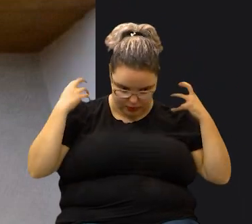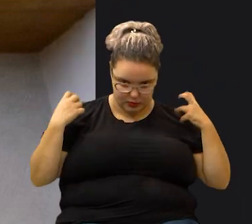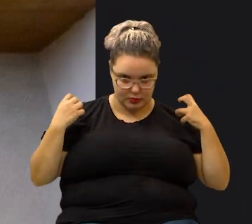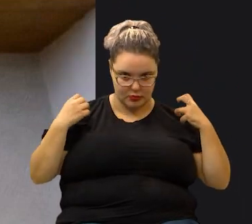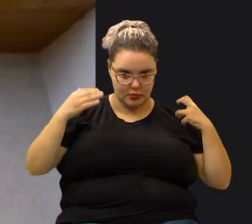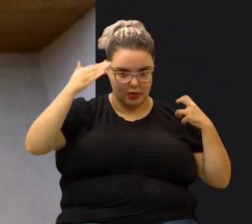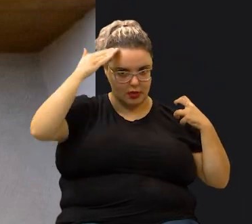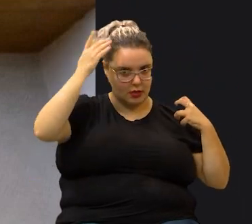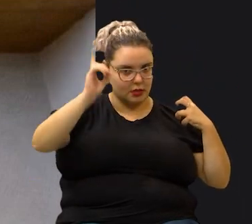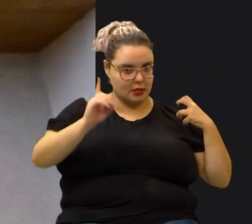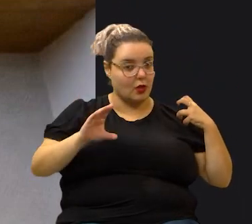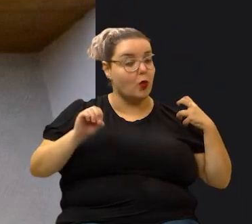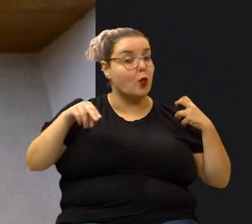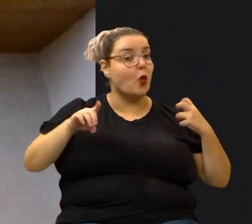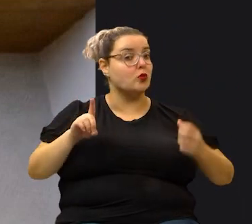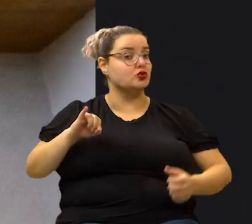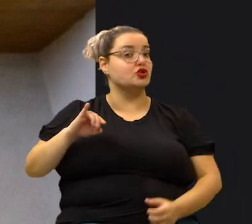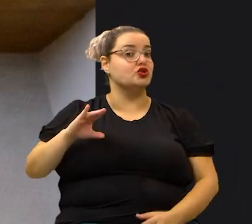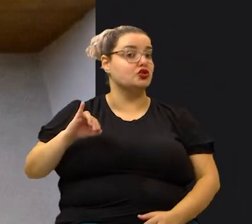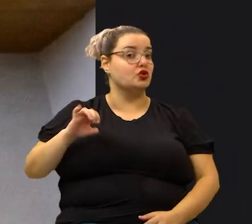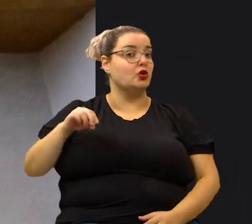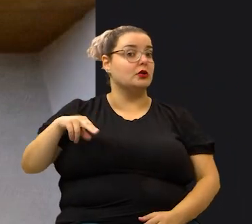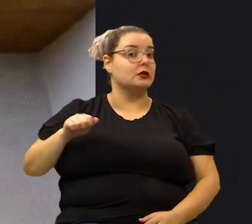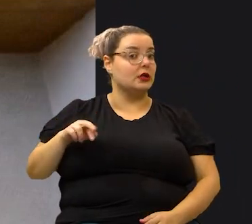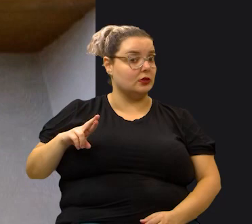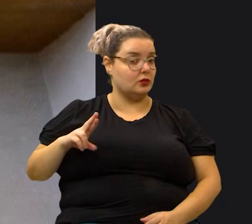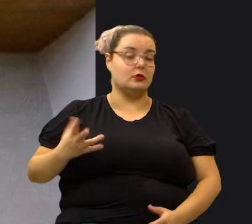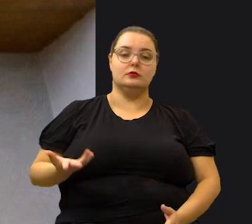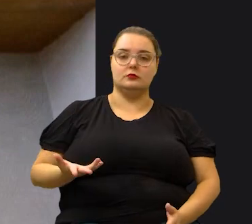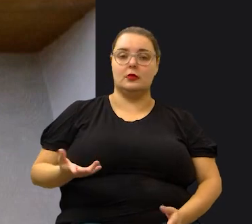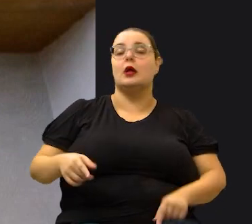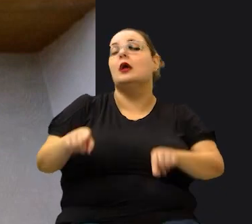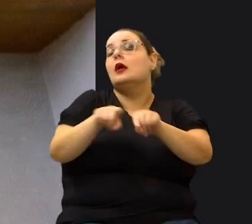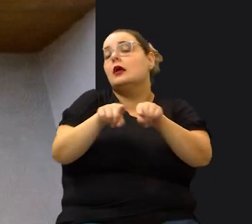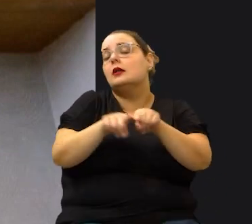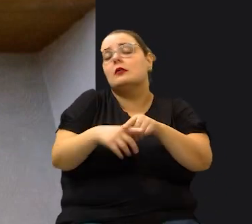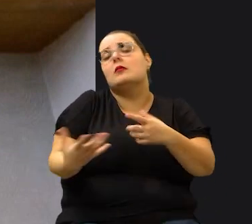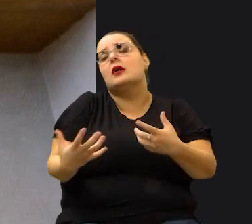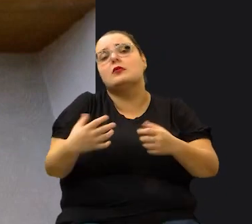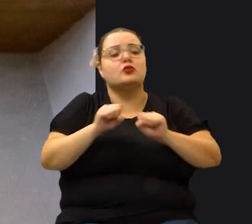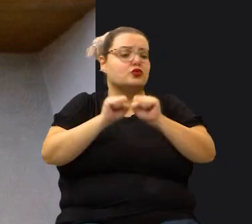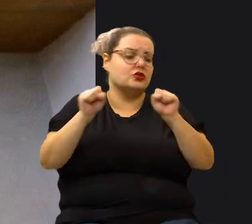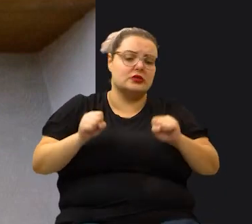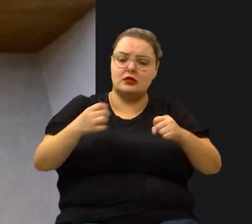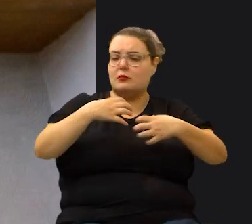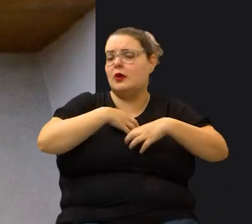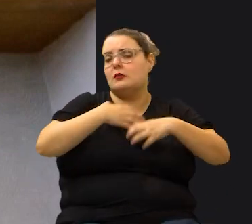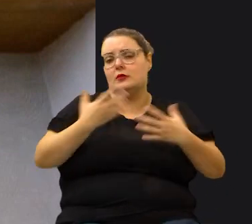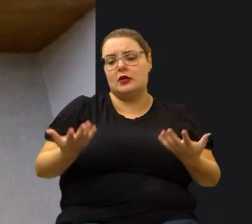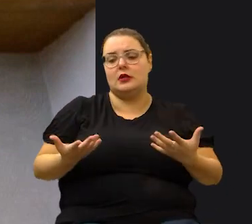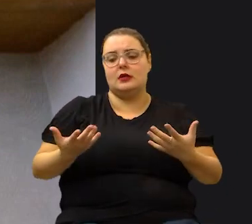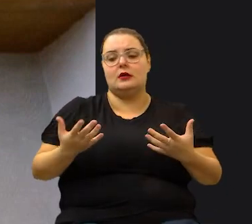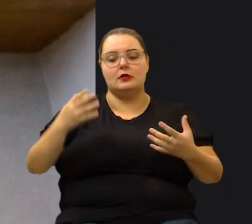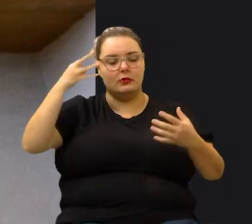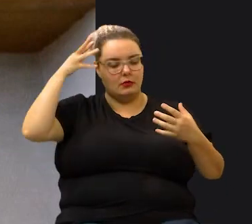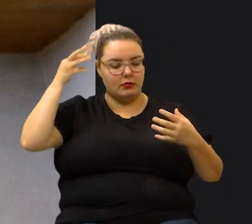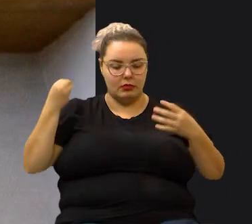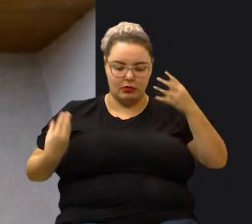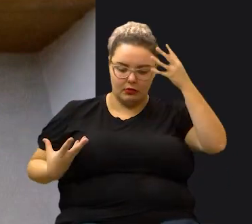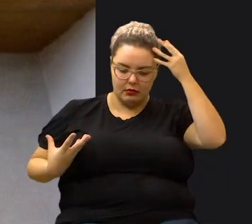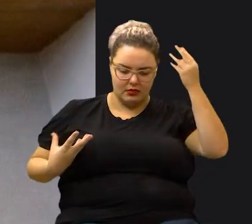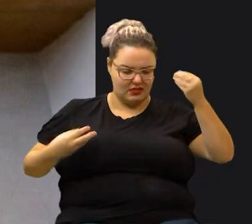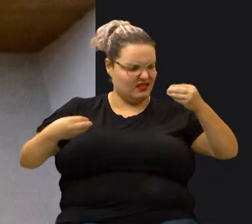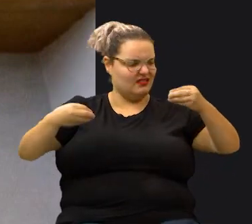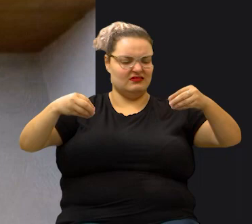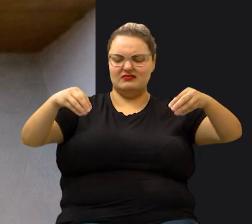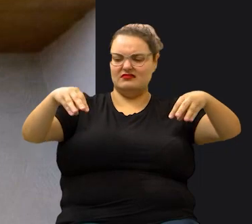E também lembrar que muitas doenças e muitas condições sistêmicas podem se expressar no couro cabeludo. Então, se a pessoa está tendo uma queda acentuada,